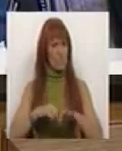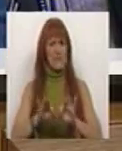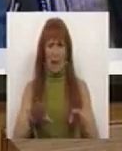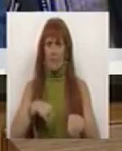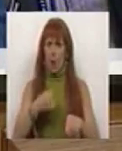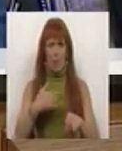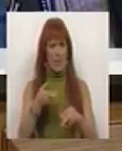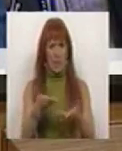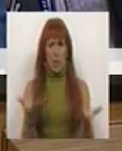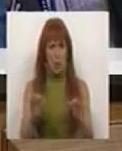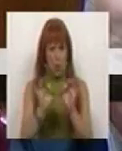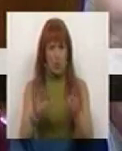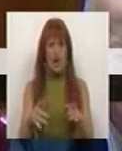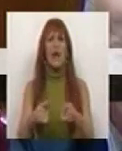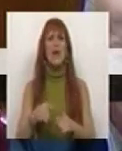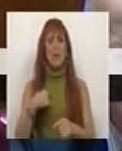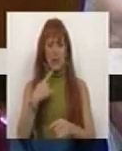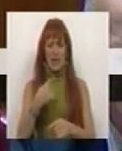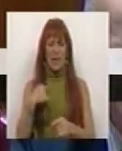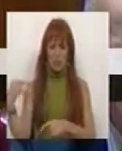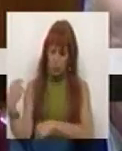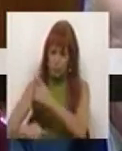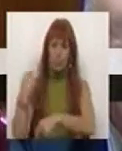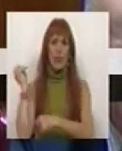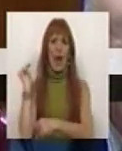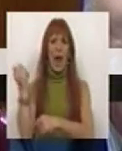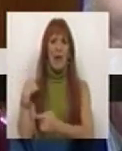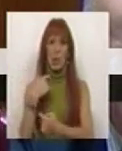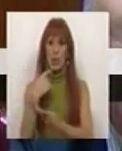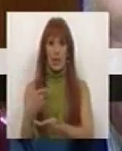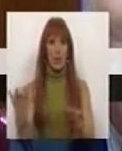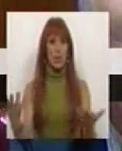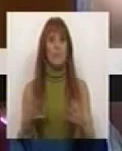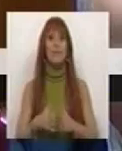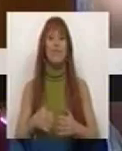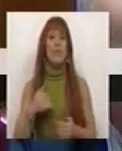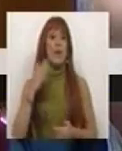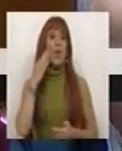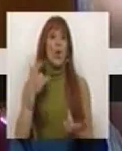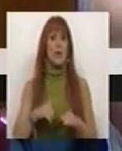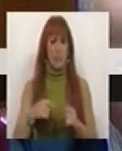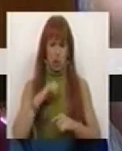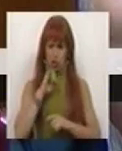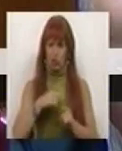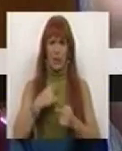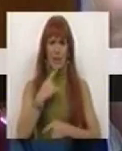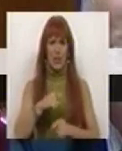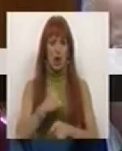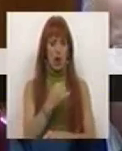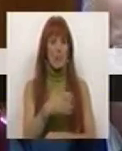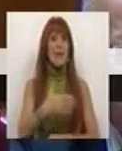preocupação, tenho expressado, aliás, ao longo de muitos anos, e julgo que, e já tive a oportunidade de dizer,